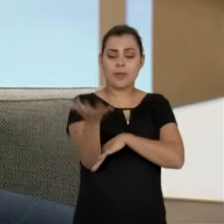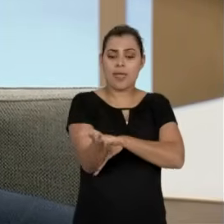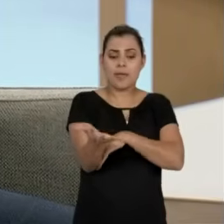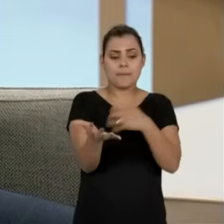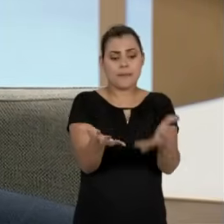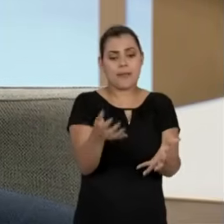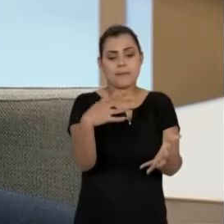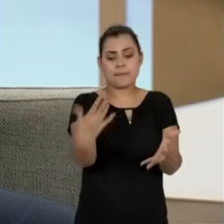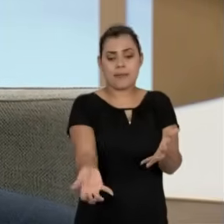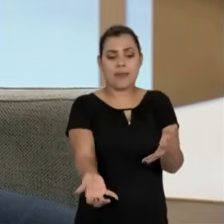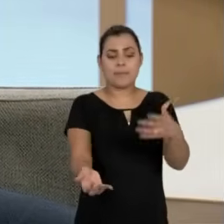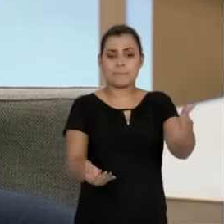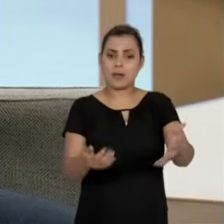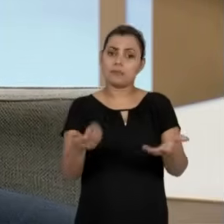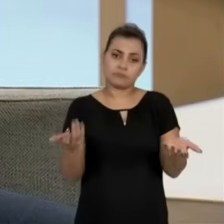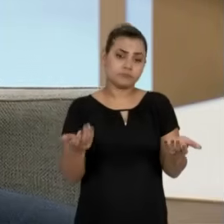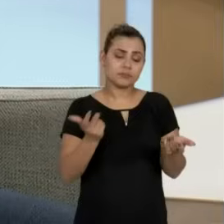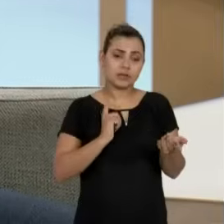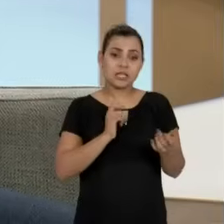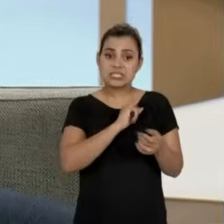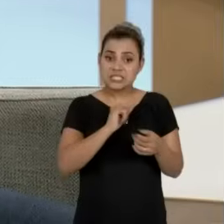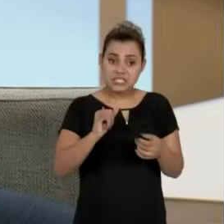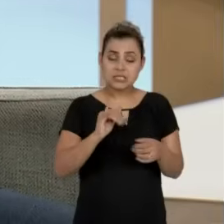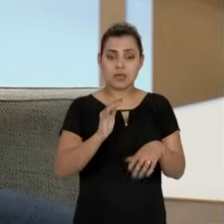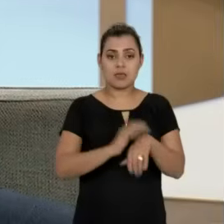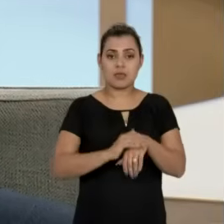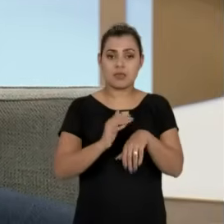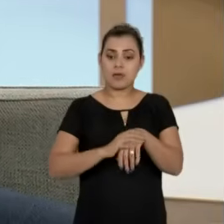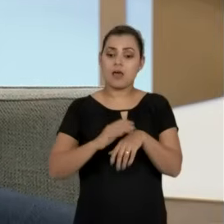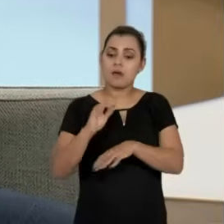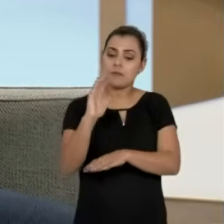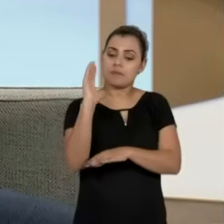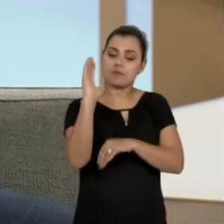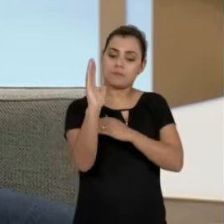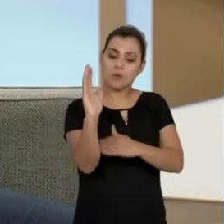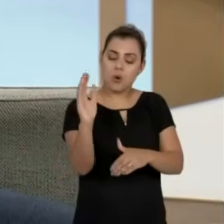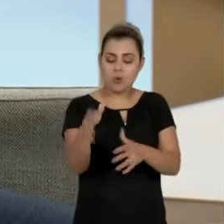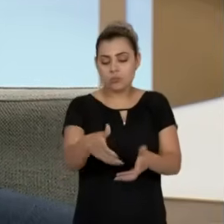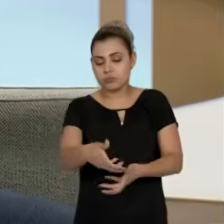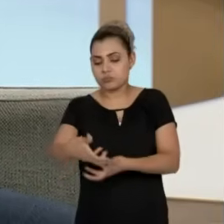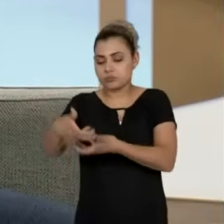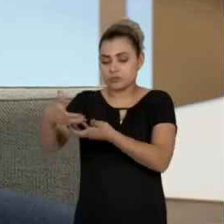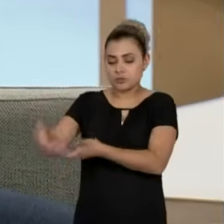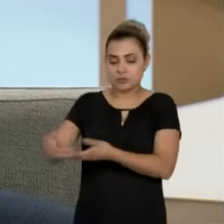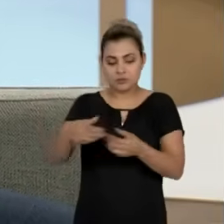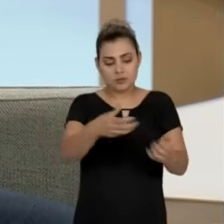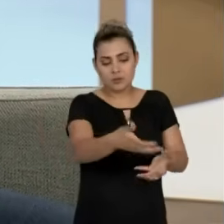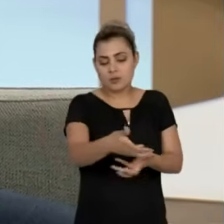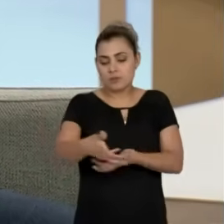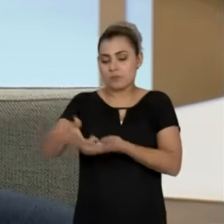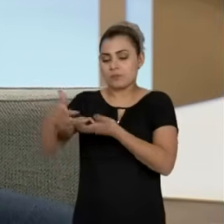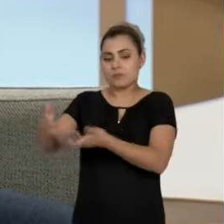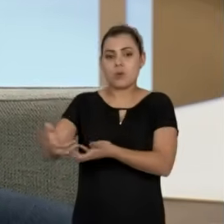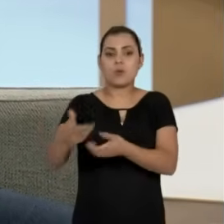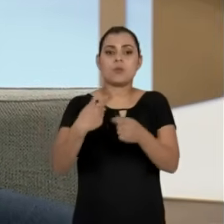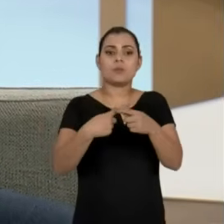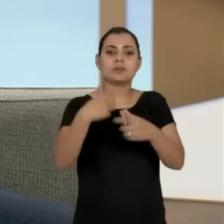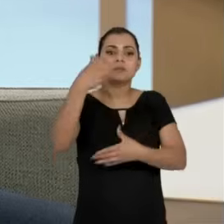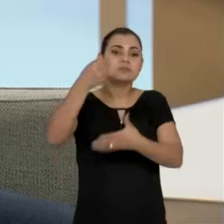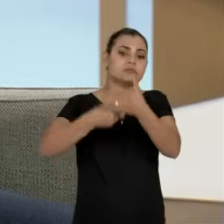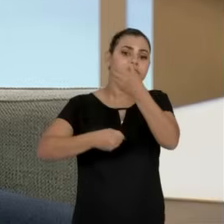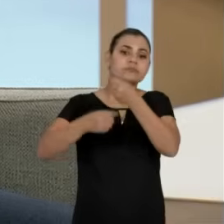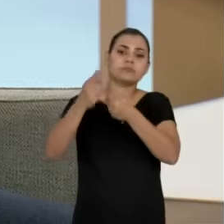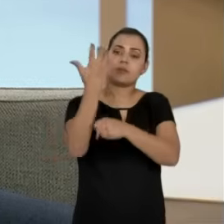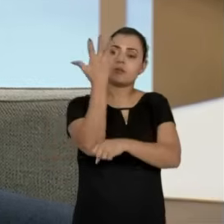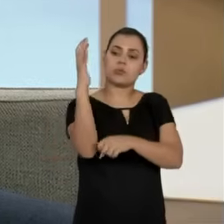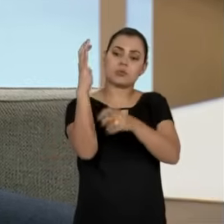madeira sustentável, que é rotativa, você vai tirando aquele tanto de madeira, mas você tem que tirar com calma. Então, você tem que cortar o cipó, você tem